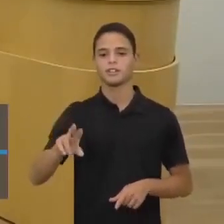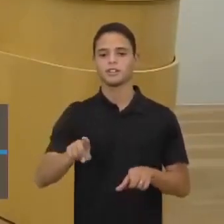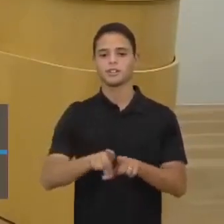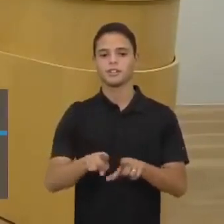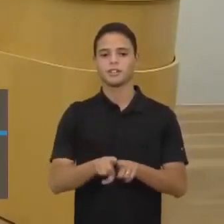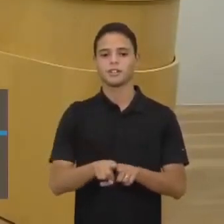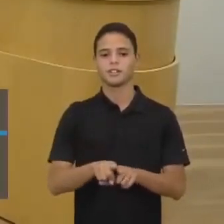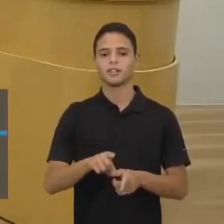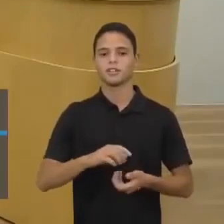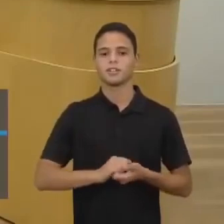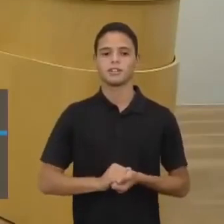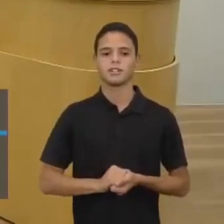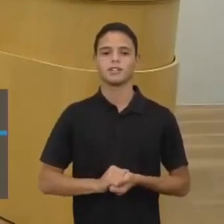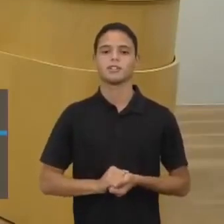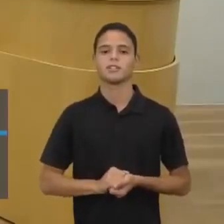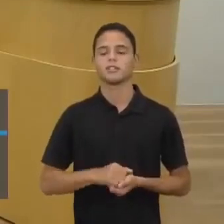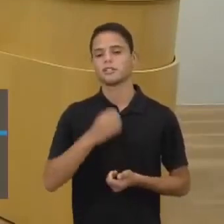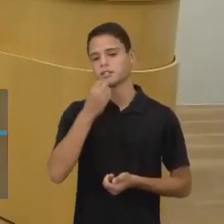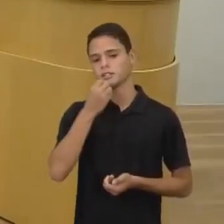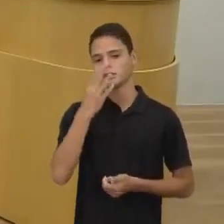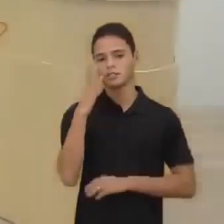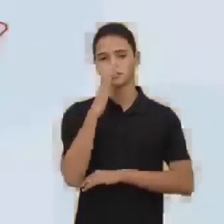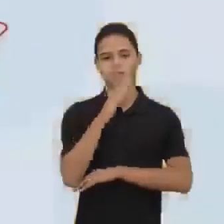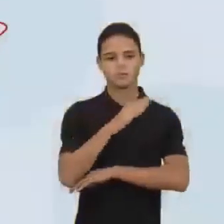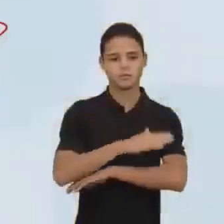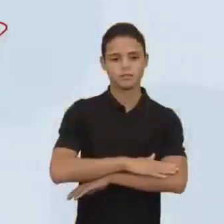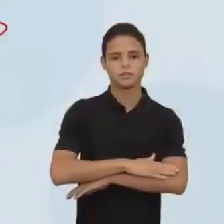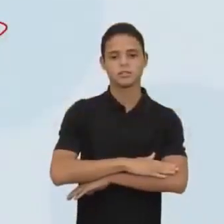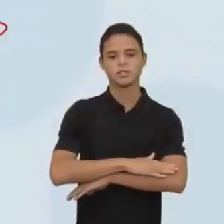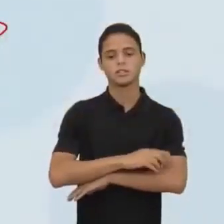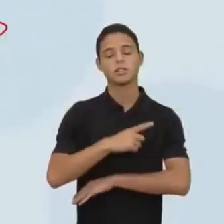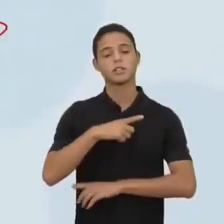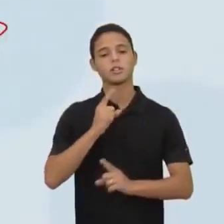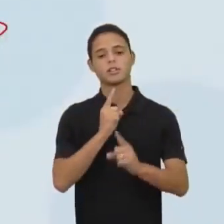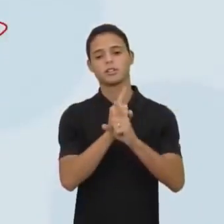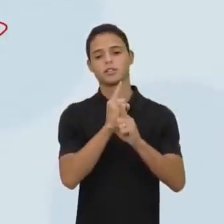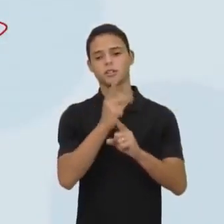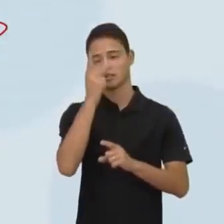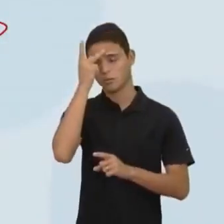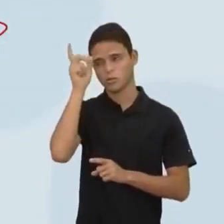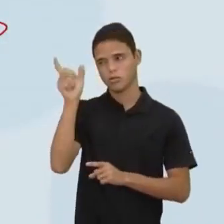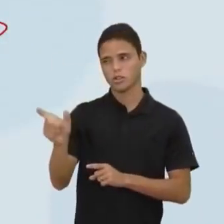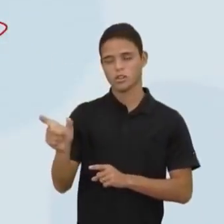O bonsoir é boa noite. Boa noite quando você encontra alguém.